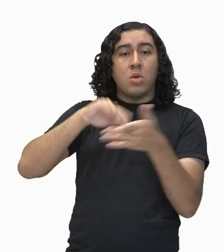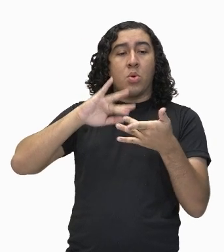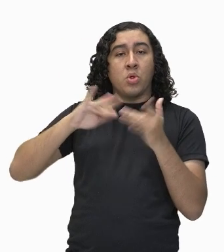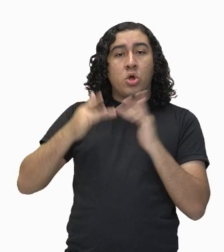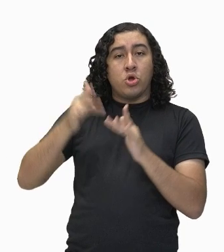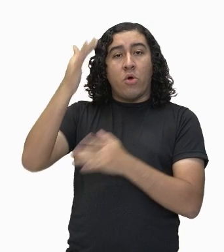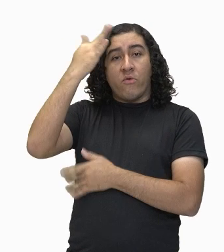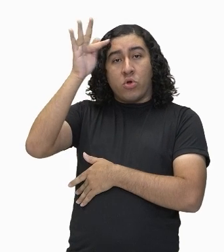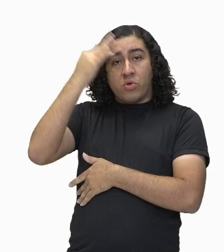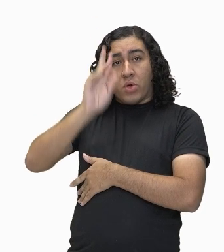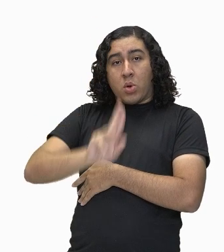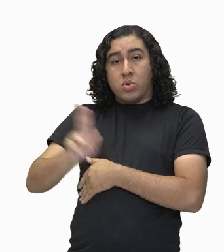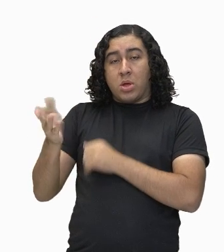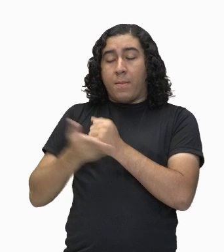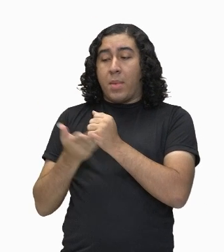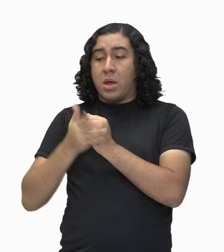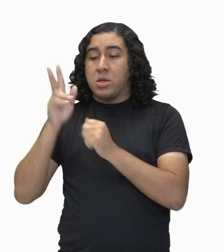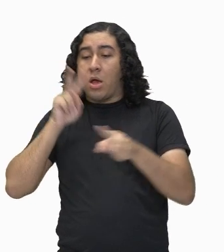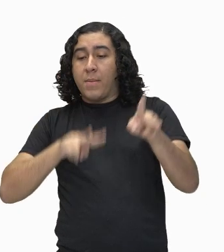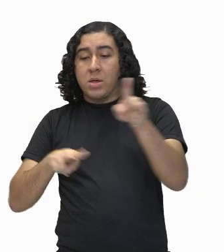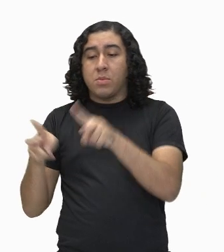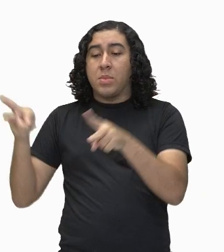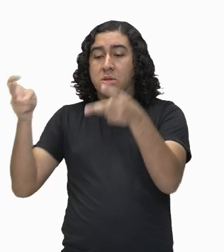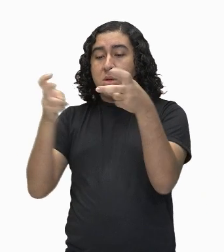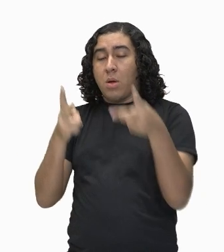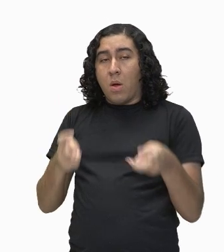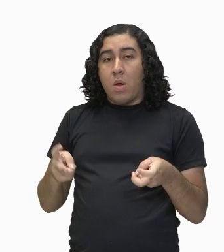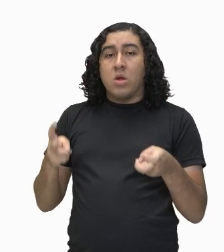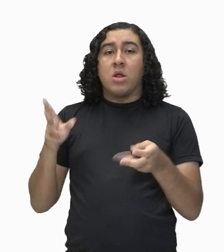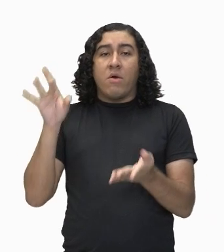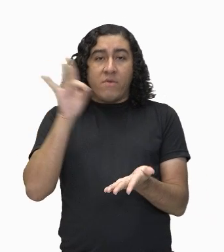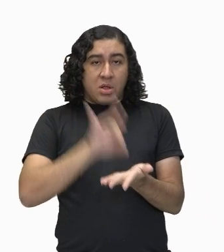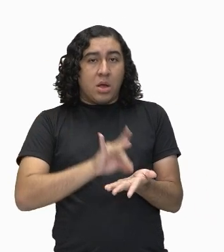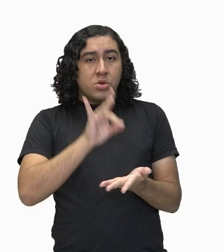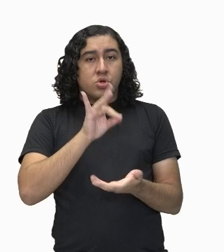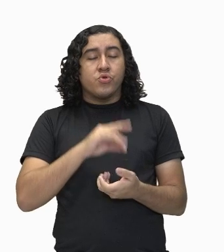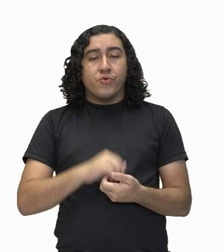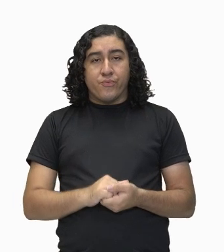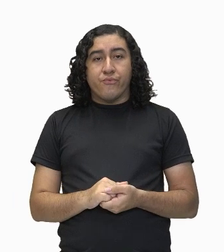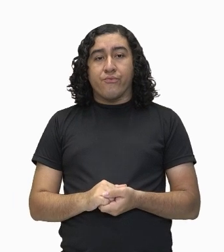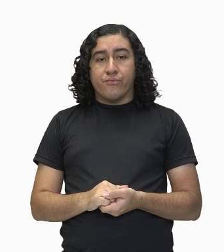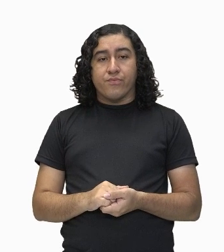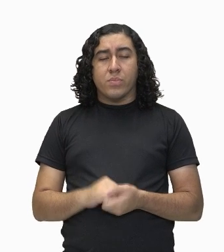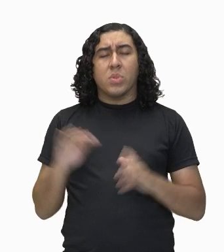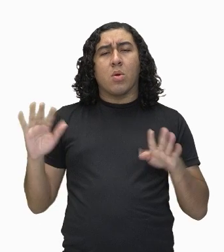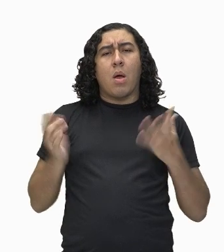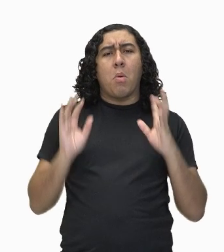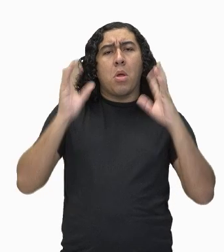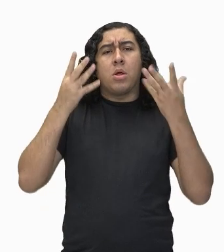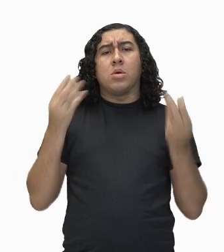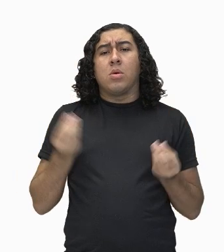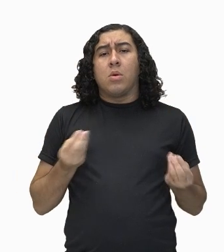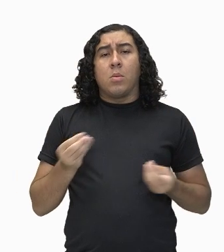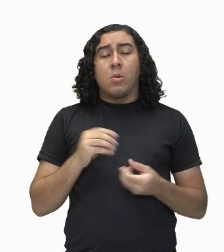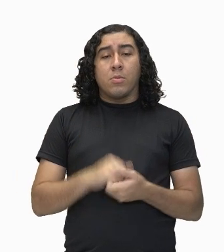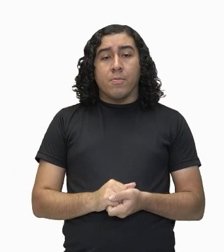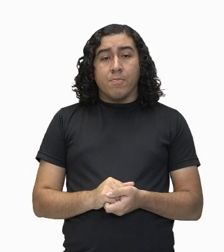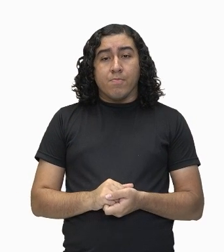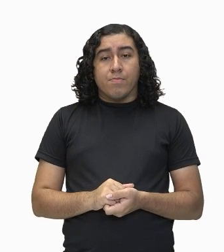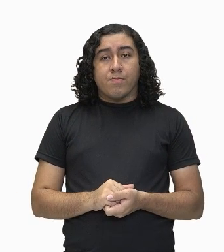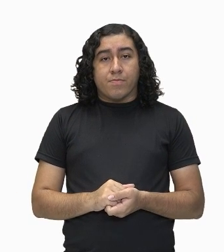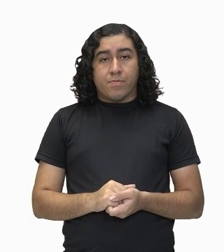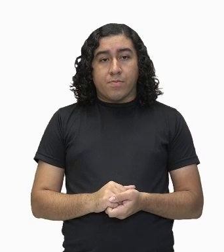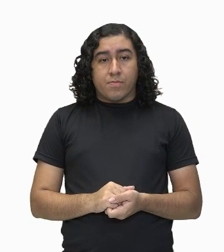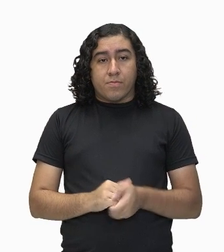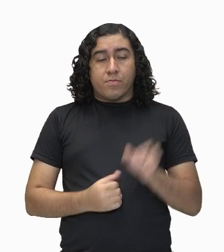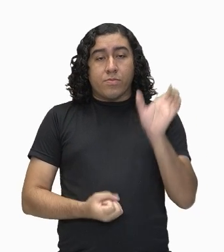baseada nessa visão da realidade dos fenômenos. Que fenômenos? Aqueles que